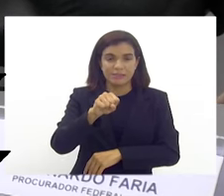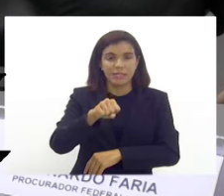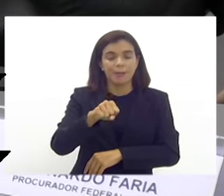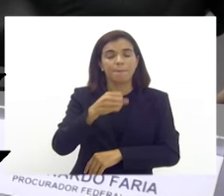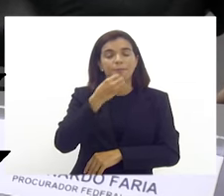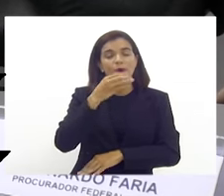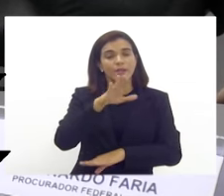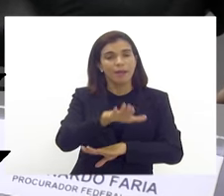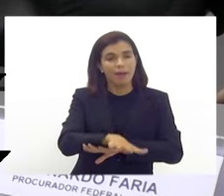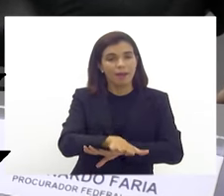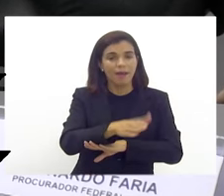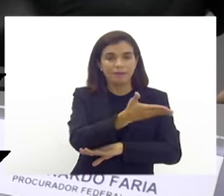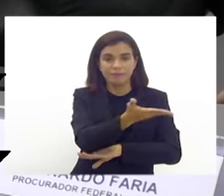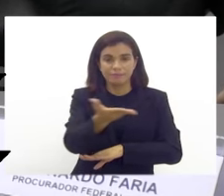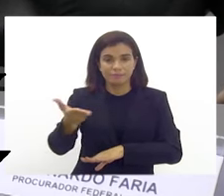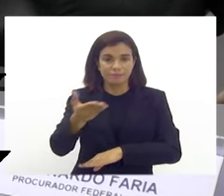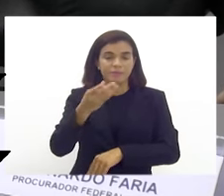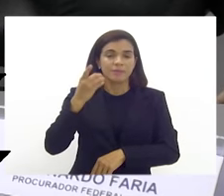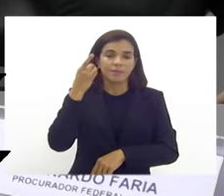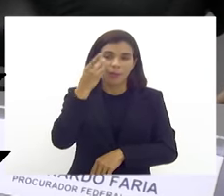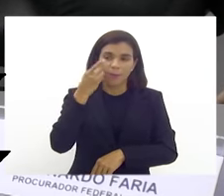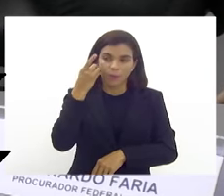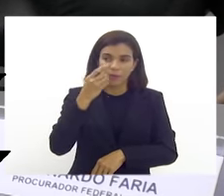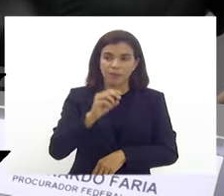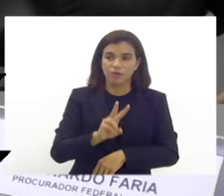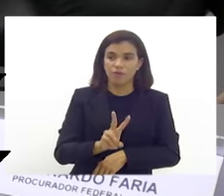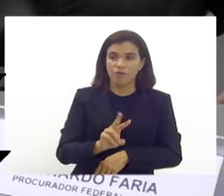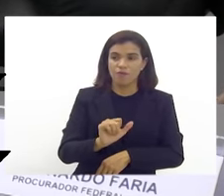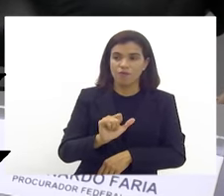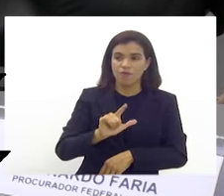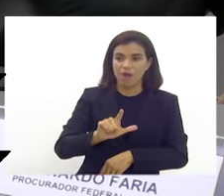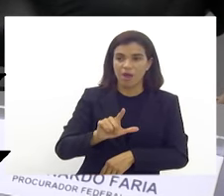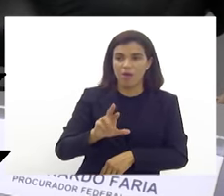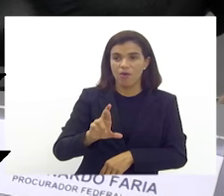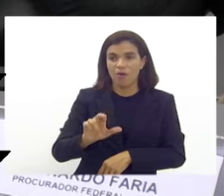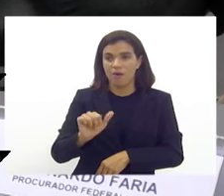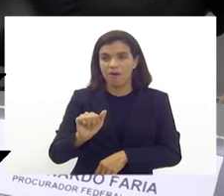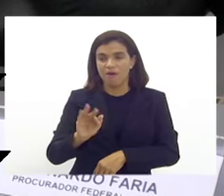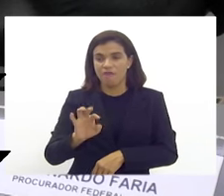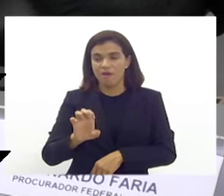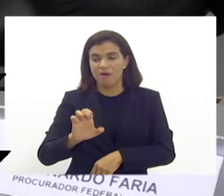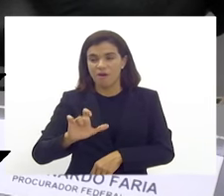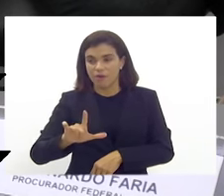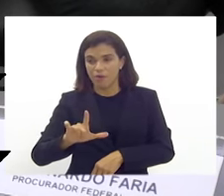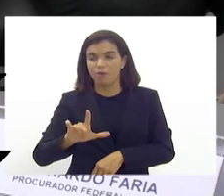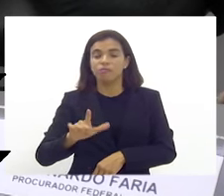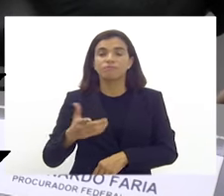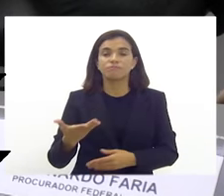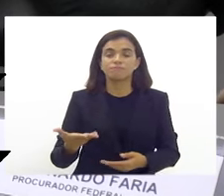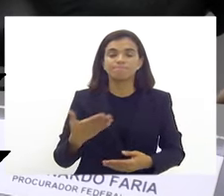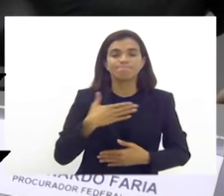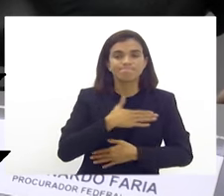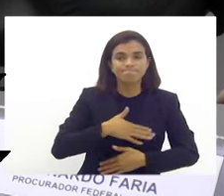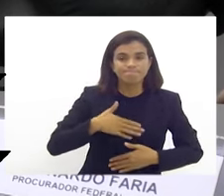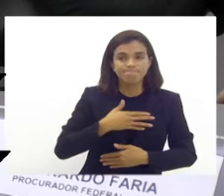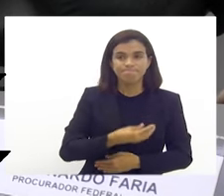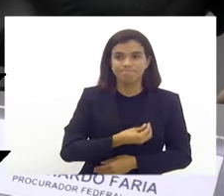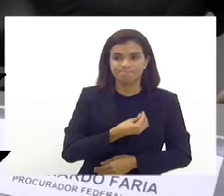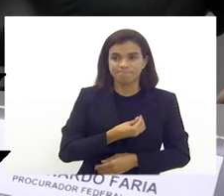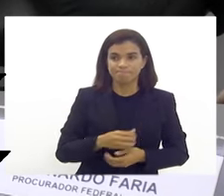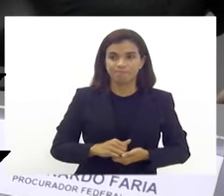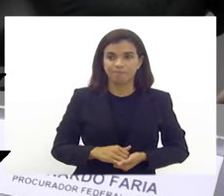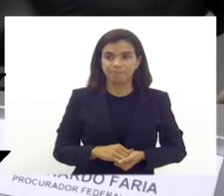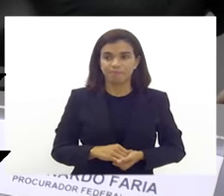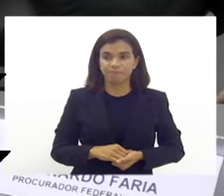tarde aos demais deputados Val Rafael uma satisfação tá aqui eh